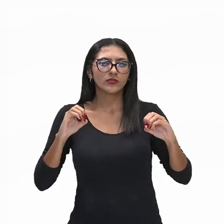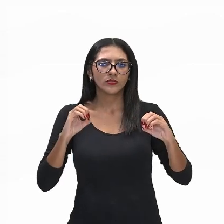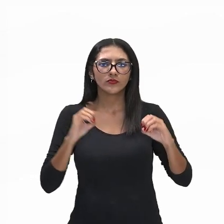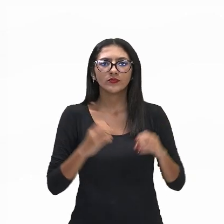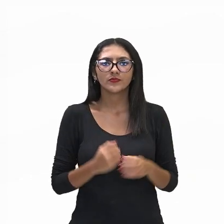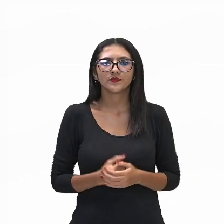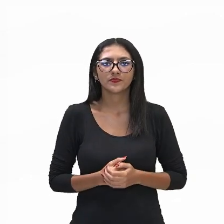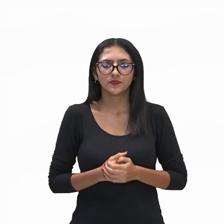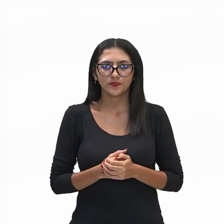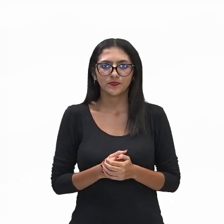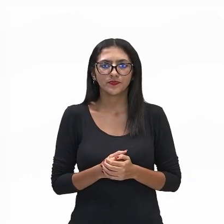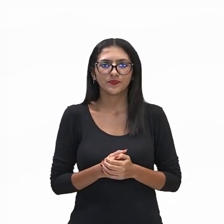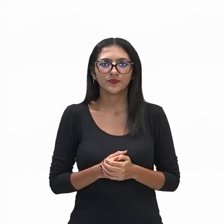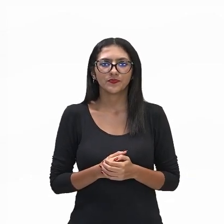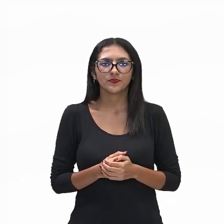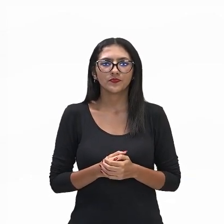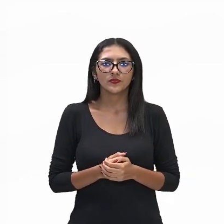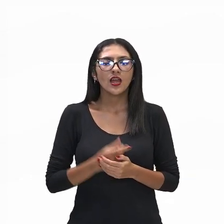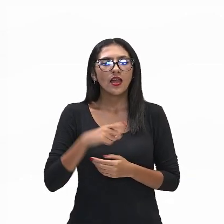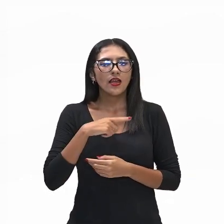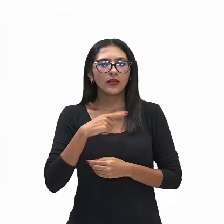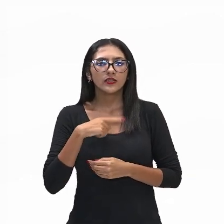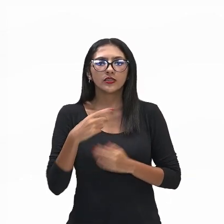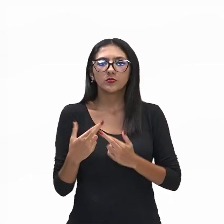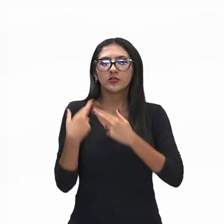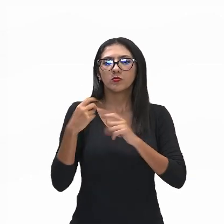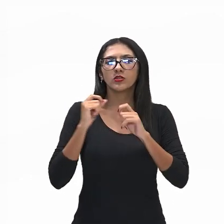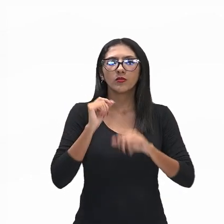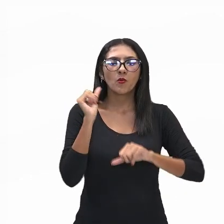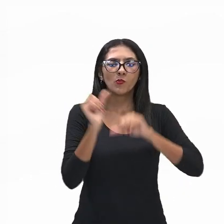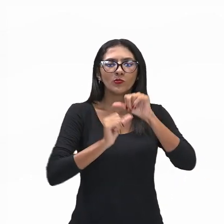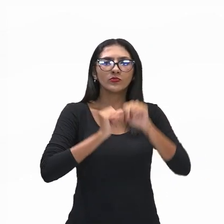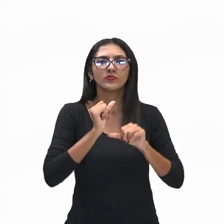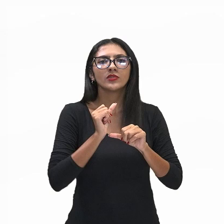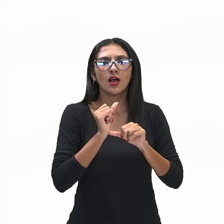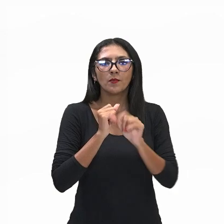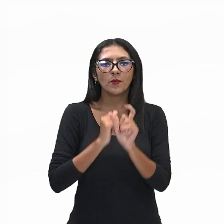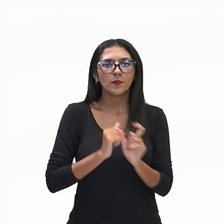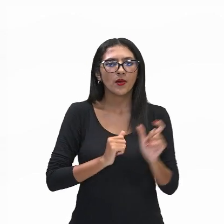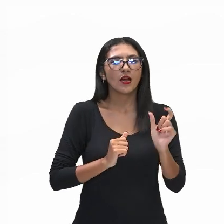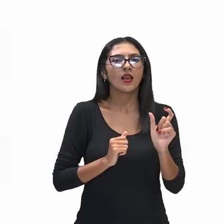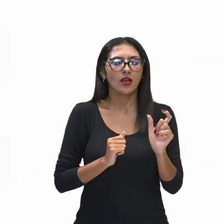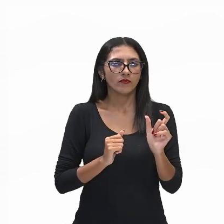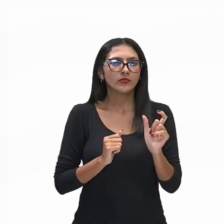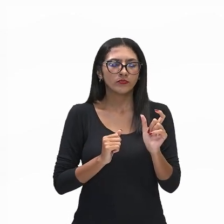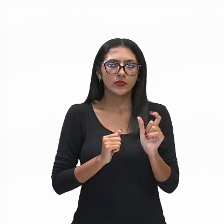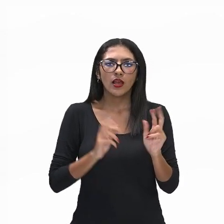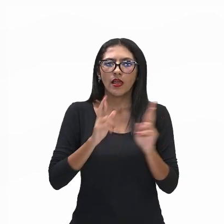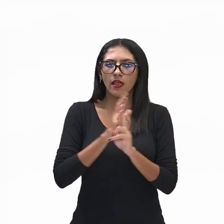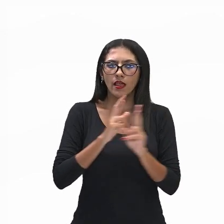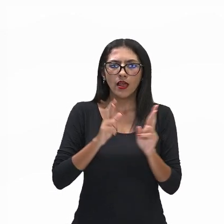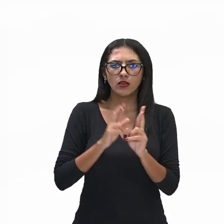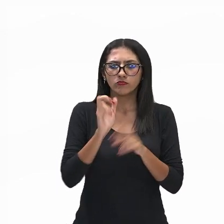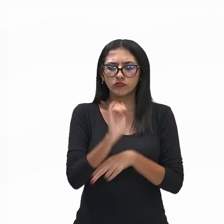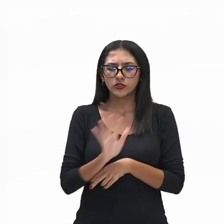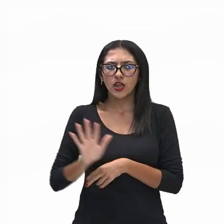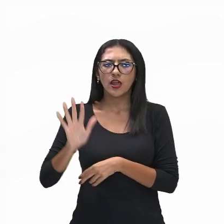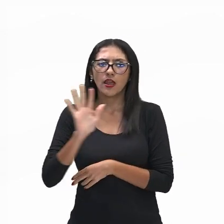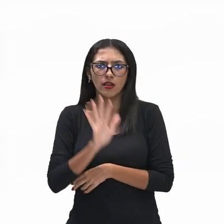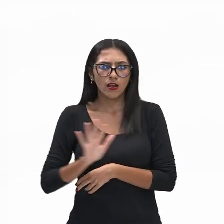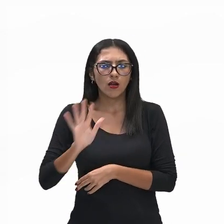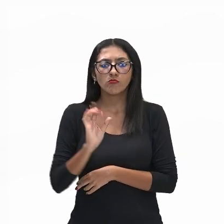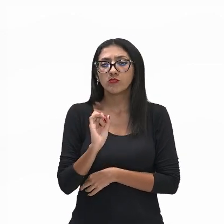adjetivas explicativas têm o papel de modificar um termo, generalizando-o ou